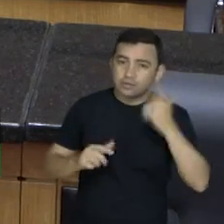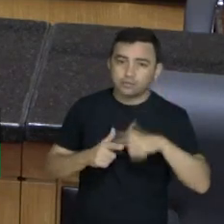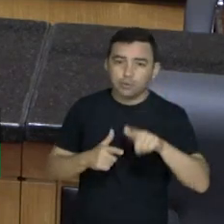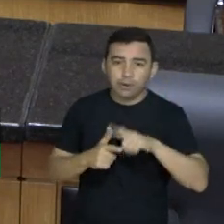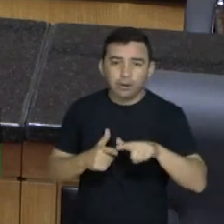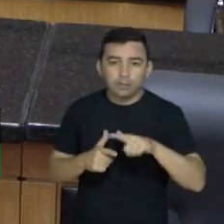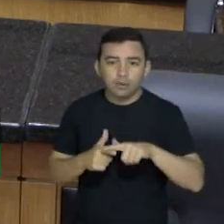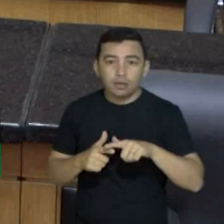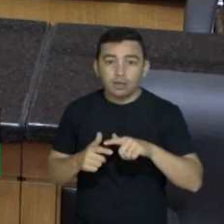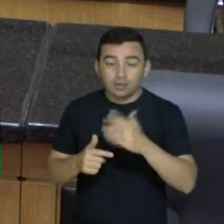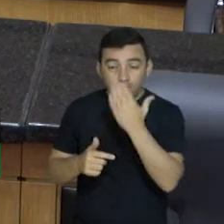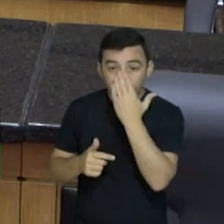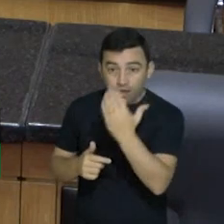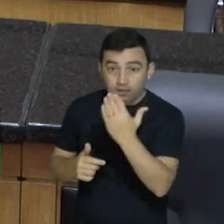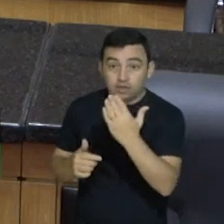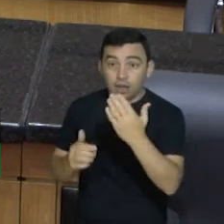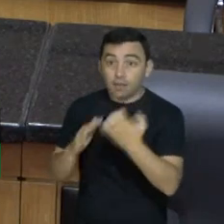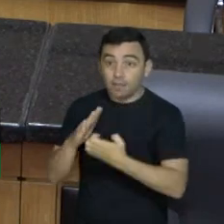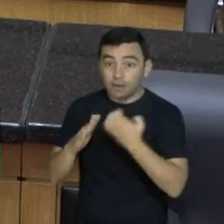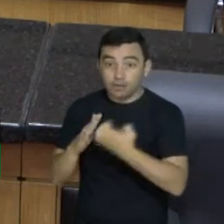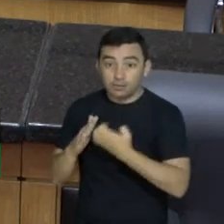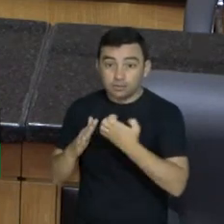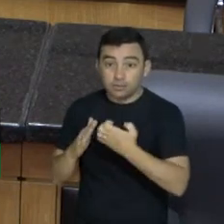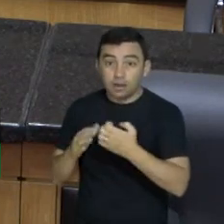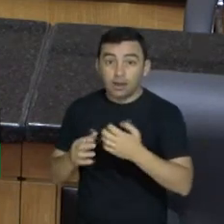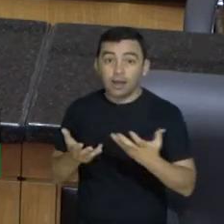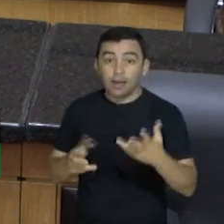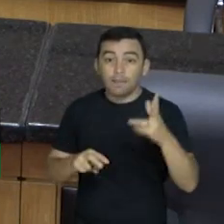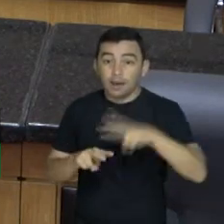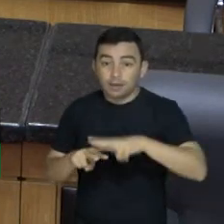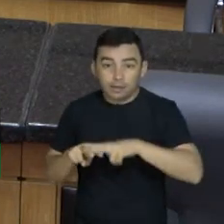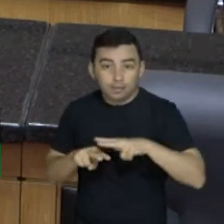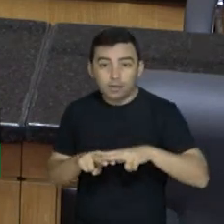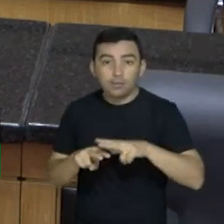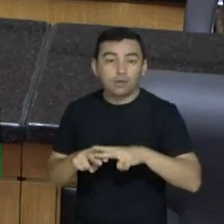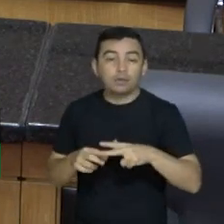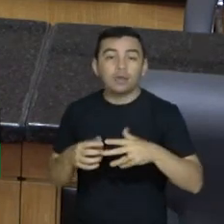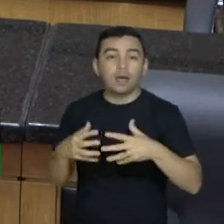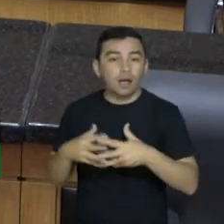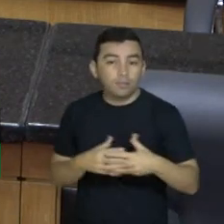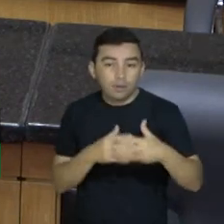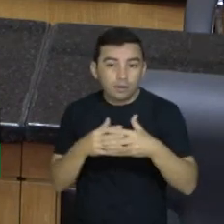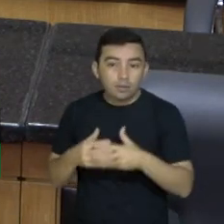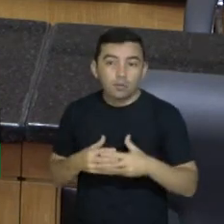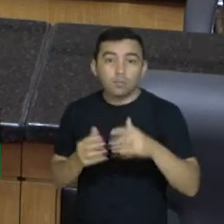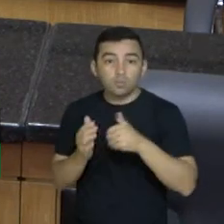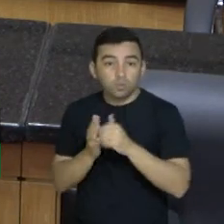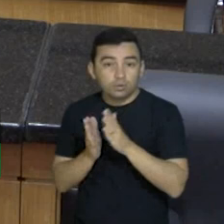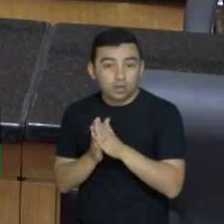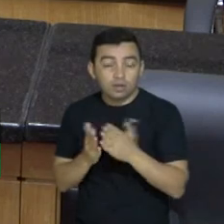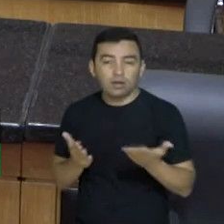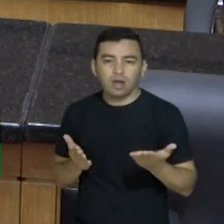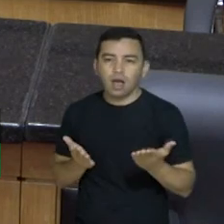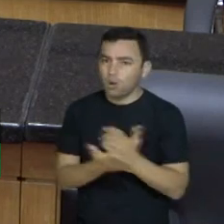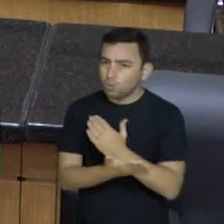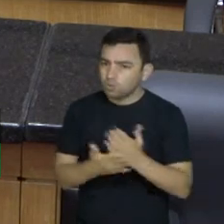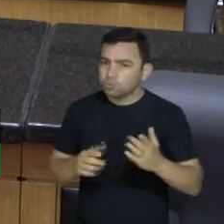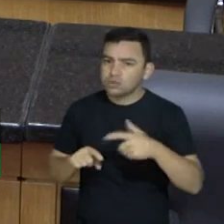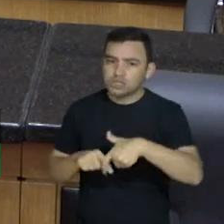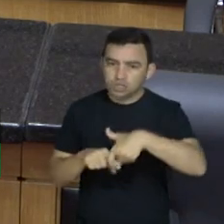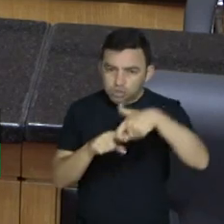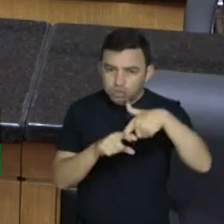Vão na frente da empresa para aprender os caminhões e multarem e muitas vezes até guinchado que a reclamação é muito grande